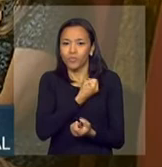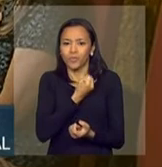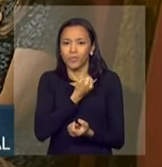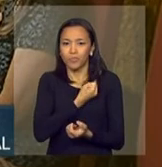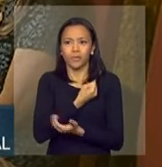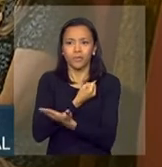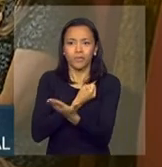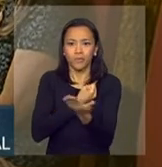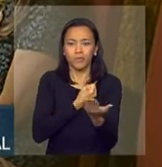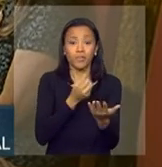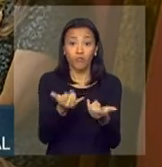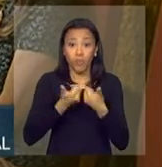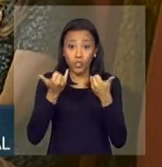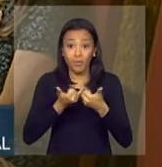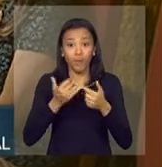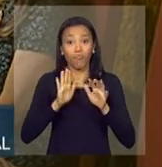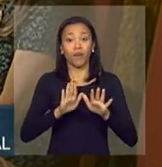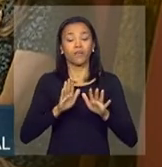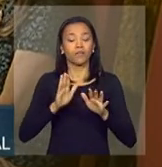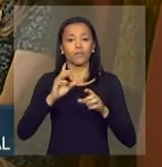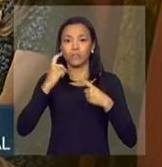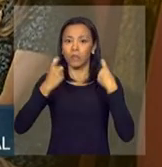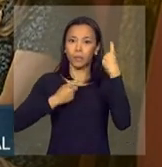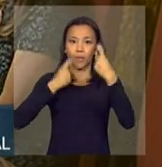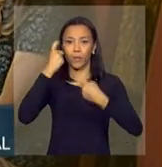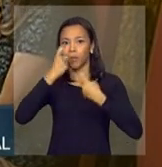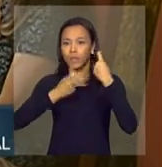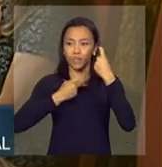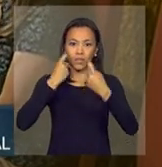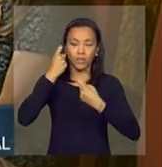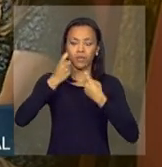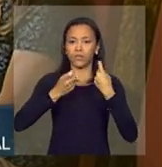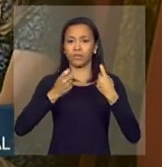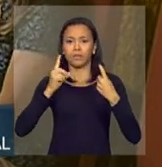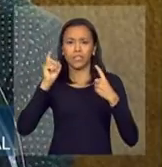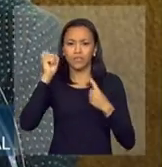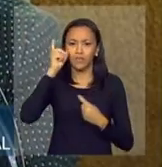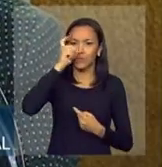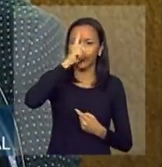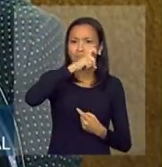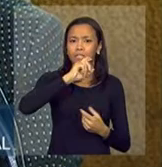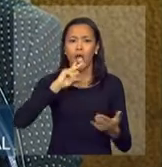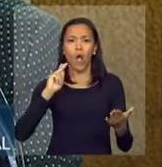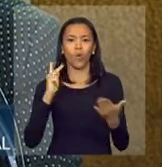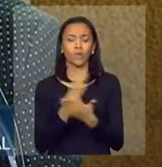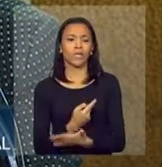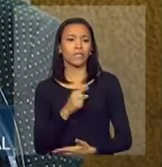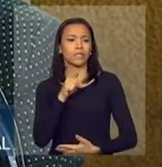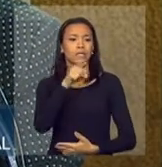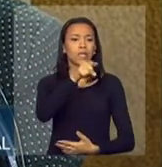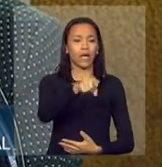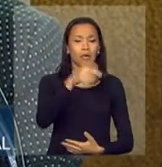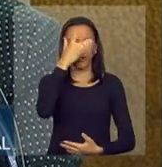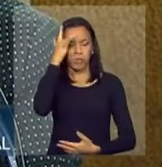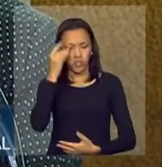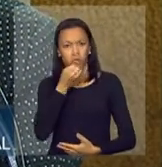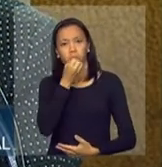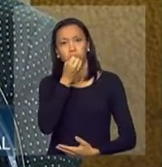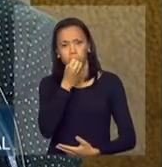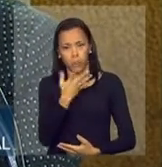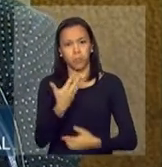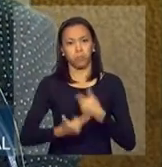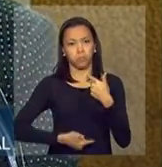pegar a preocupação lá na ponta, as dificuldades. Eu acho que o trabalho ficou muito bem